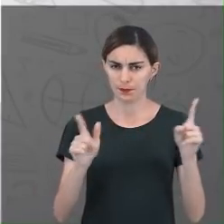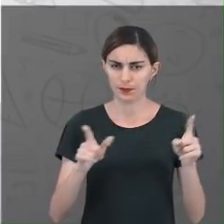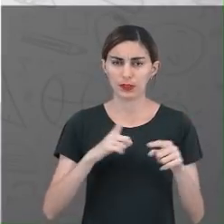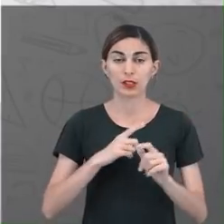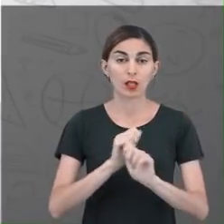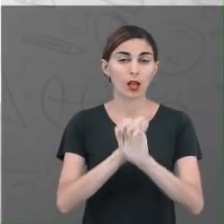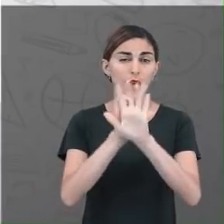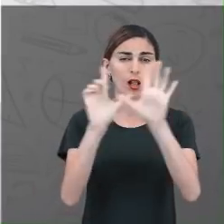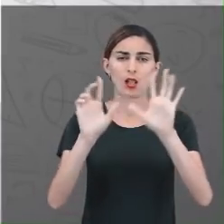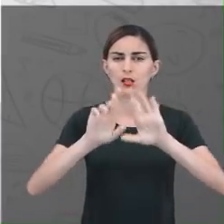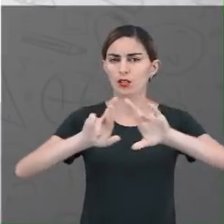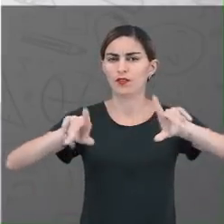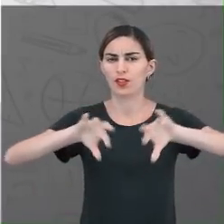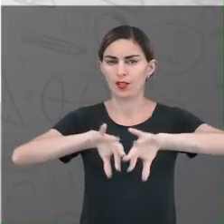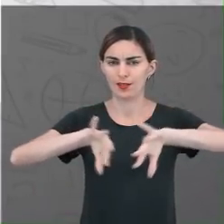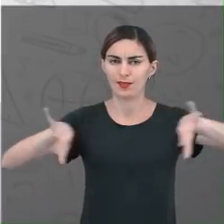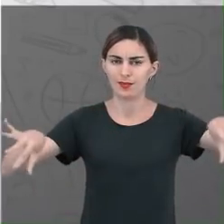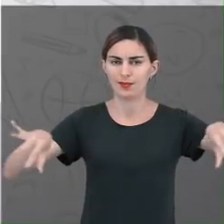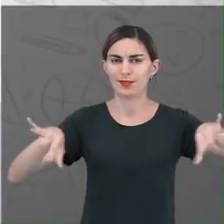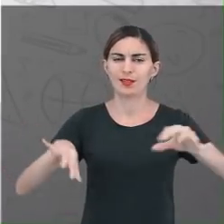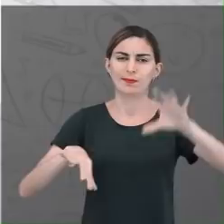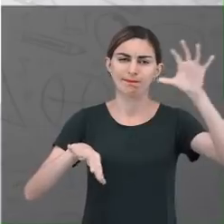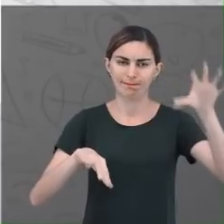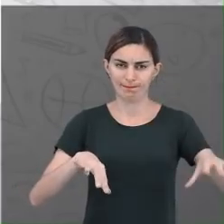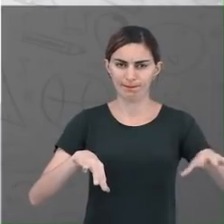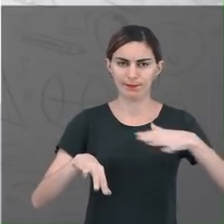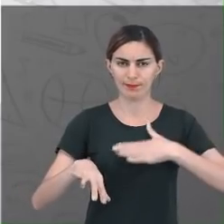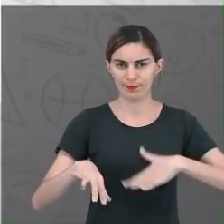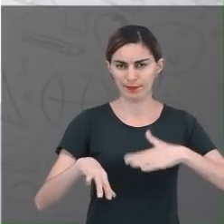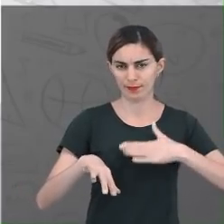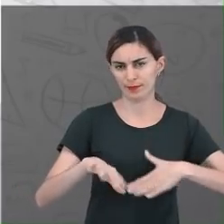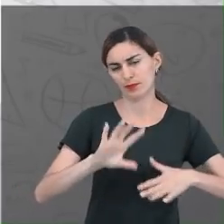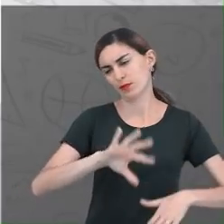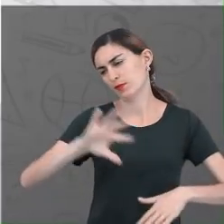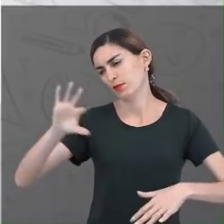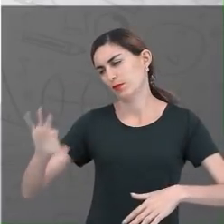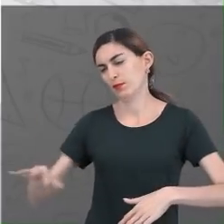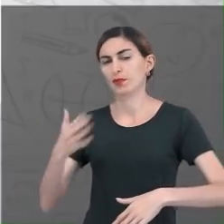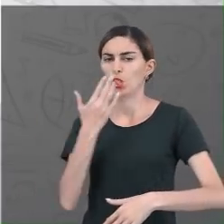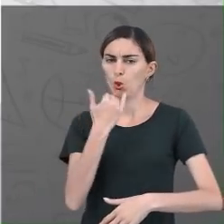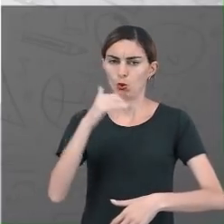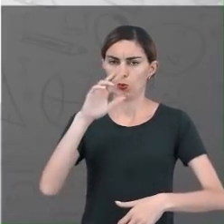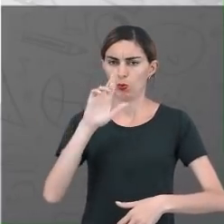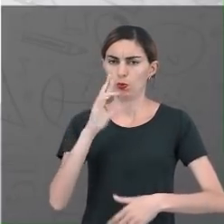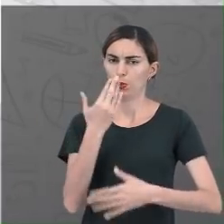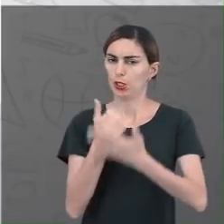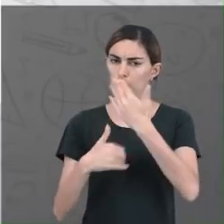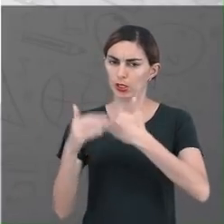claramente uma diferenciação entre o ambiente de estar e o ambiente para a refeição.